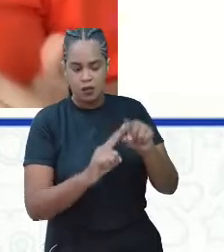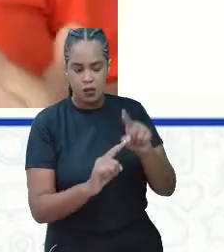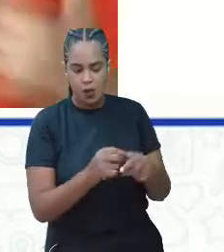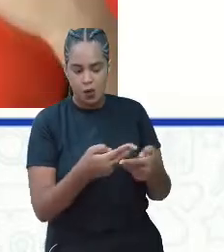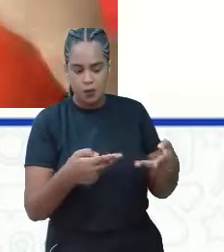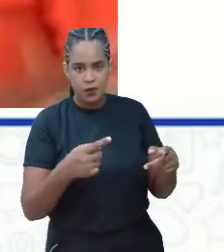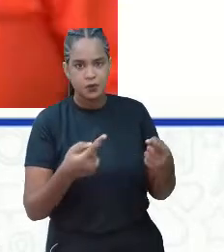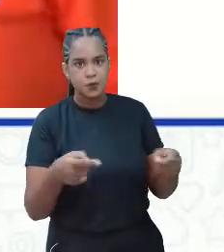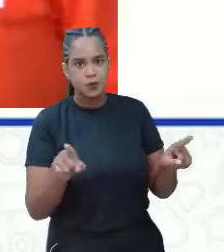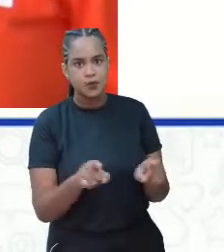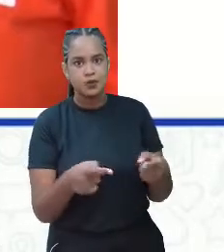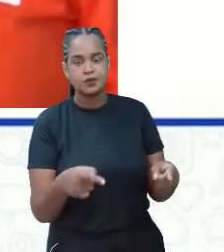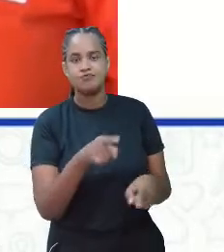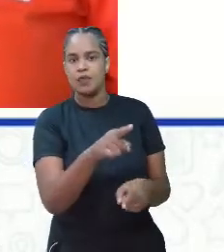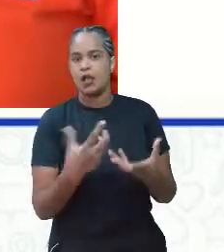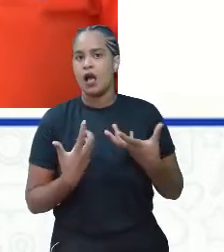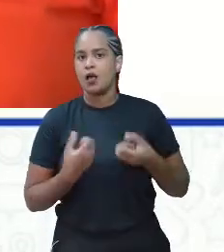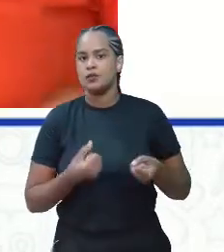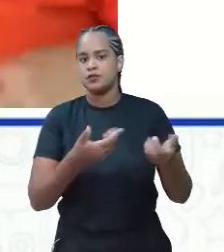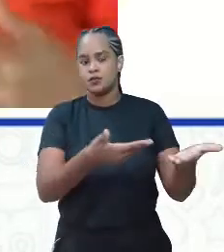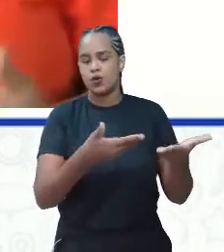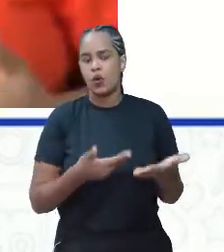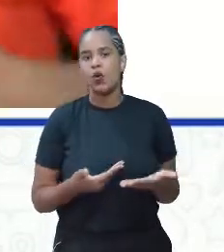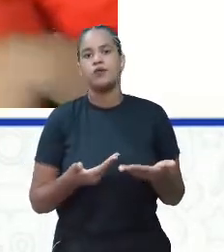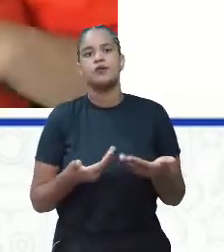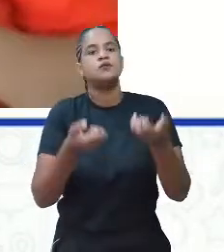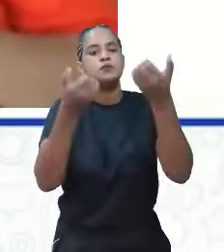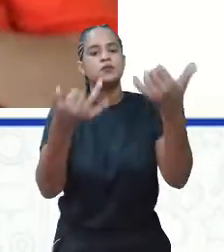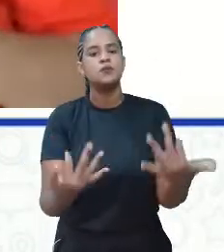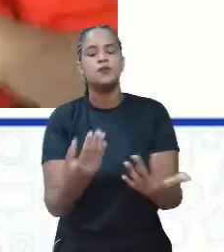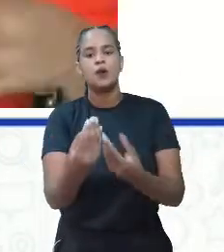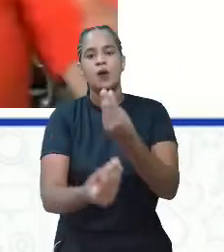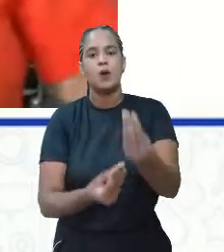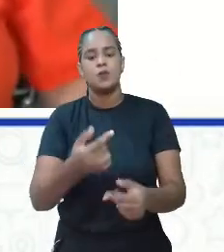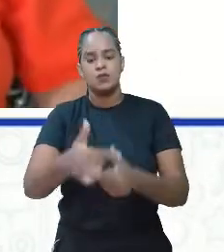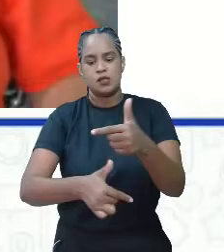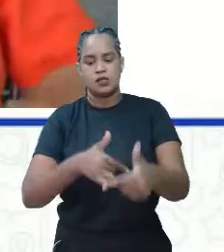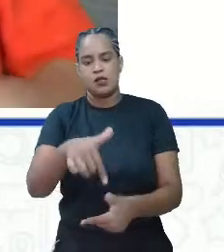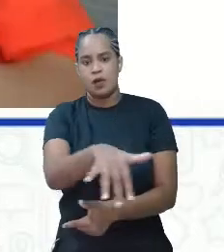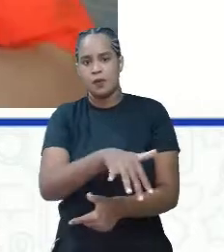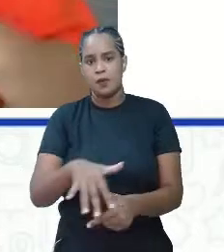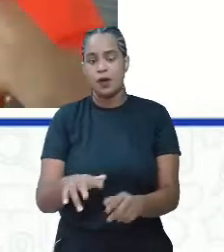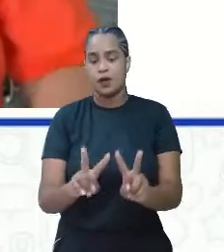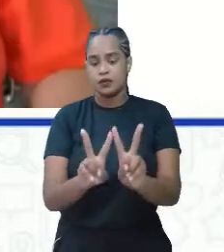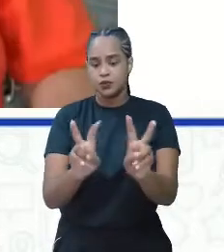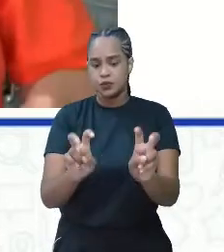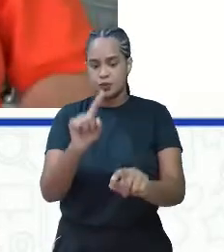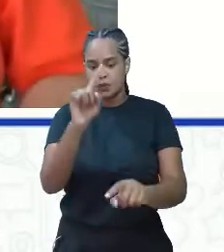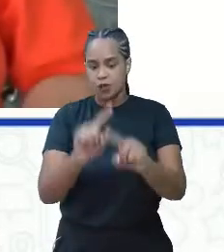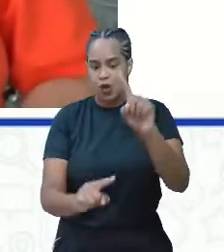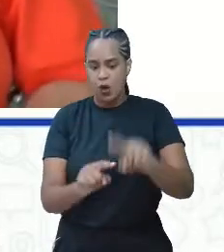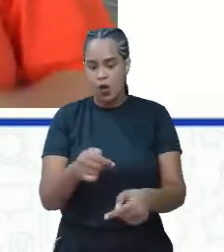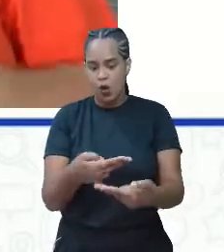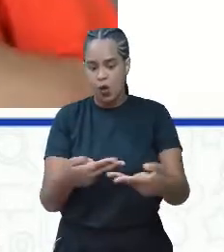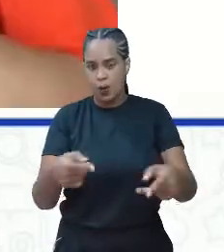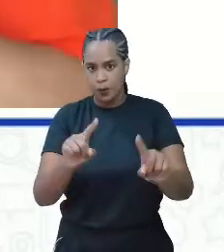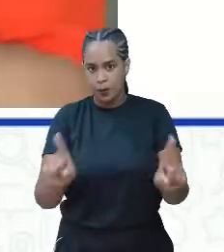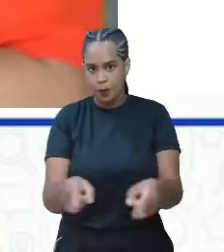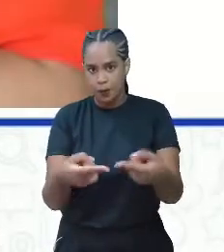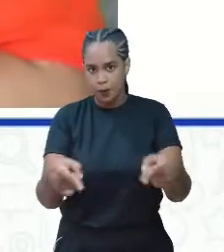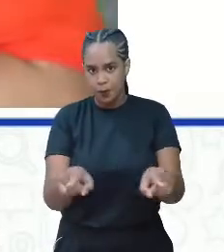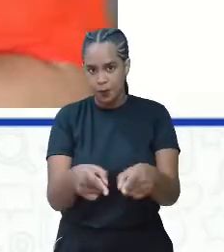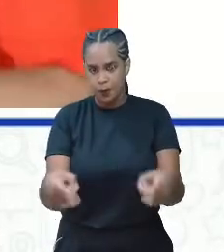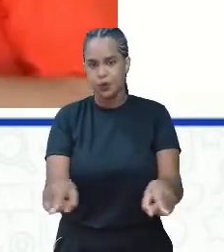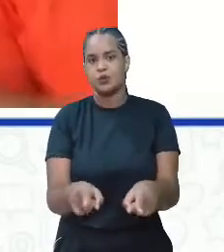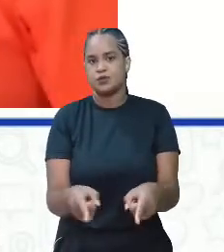aceitou falar para a gente um pouco do seu trabalho e sobre os instrumentos e a prática instrumental. Então, eu vou deixar vocês aqui